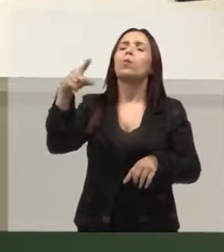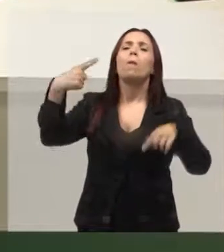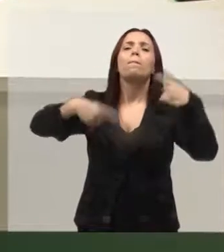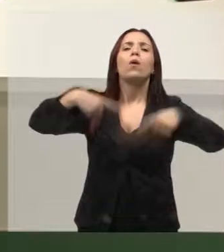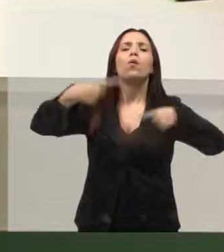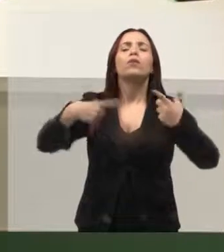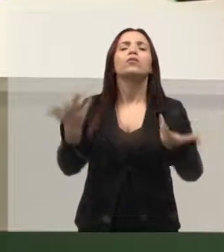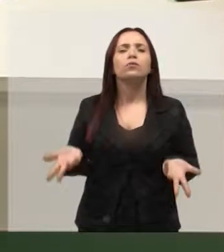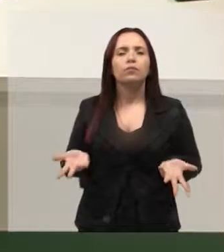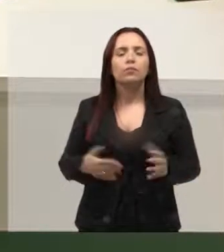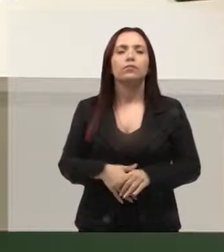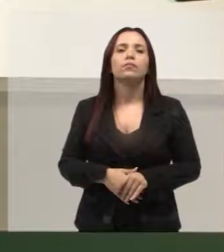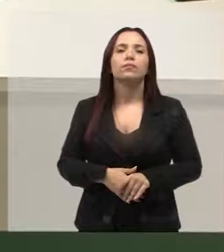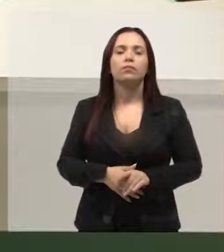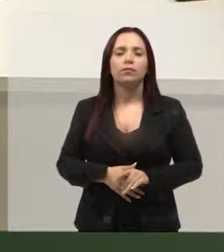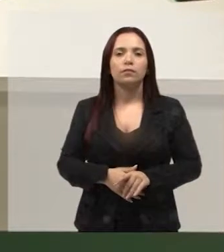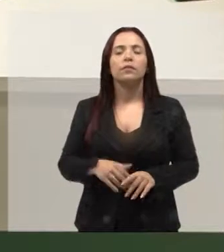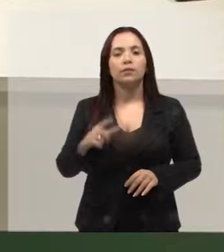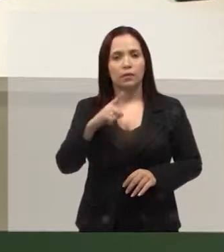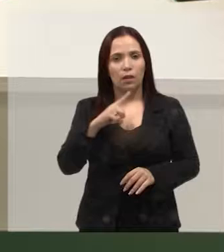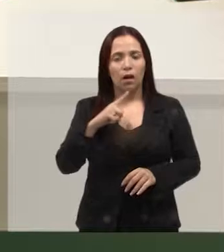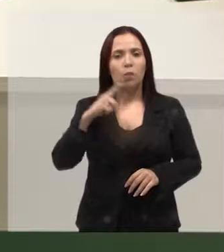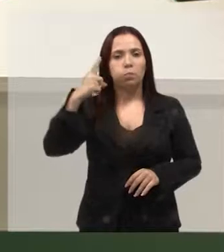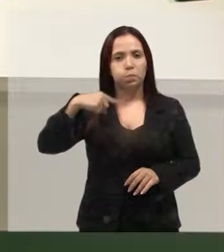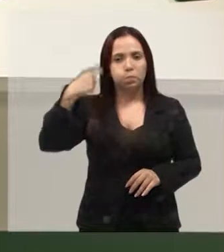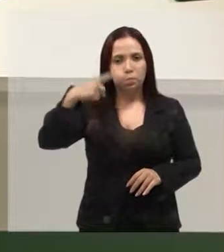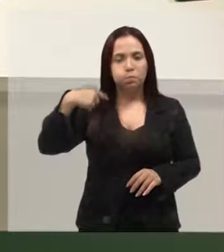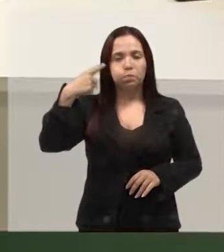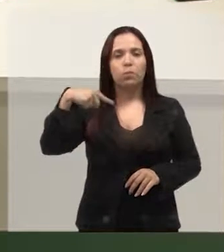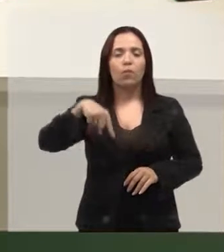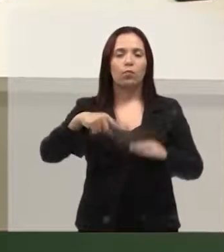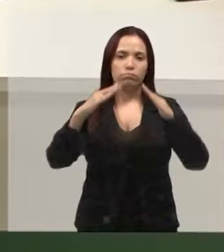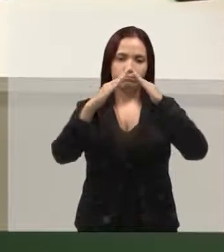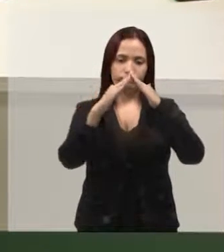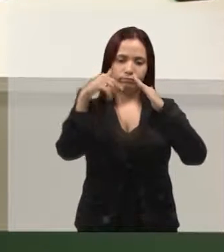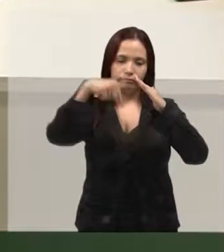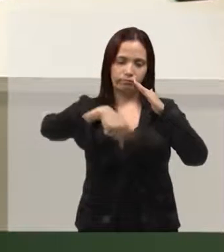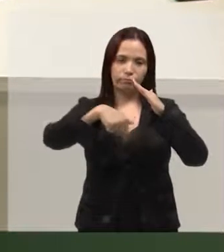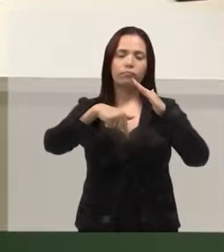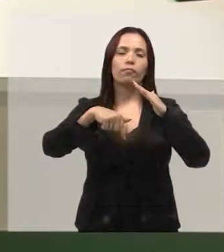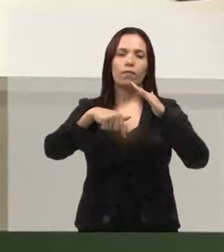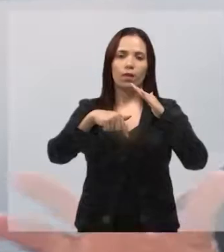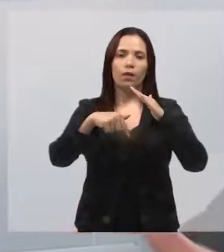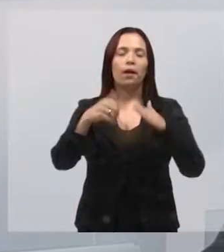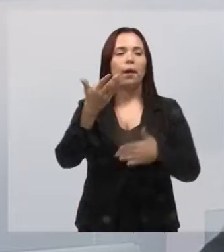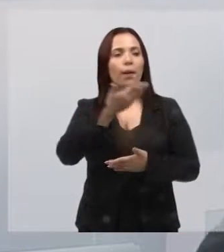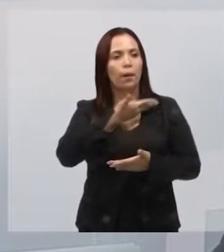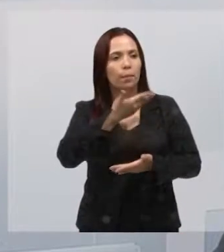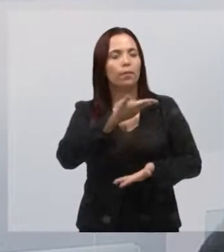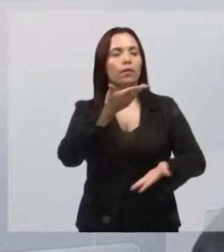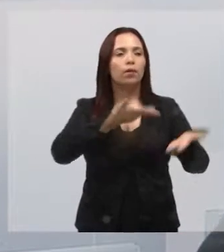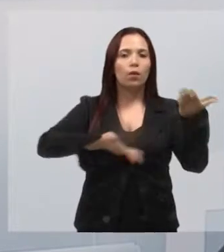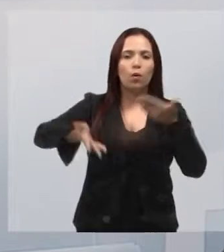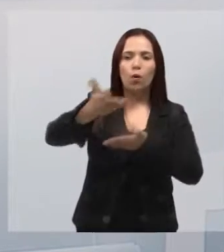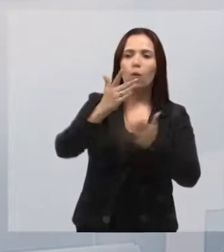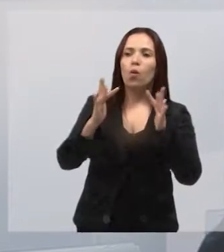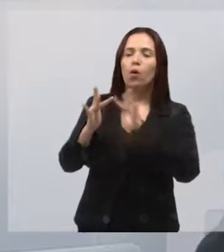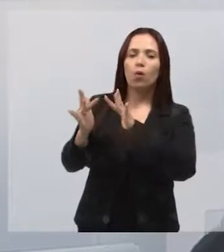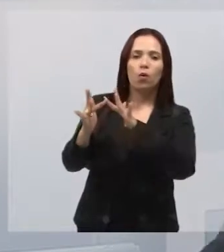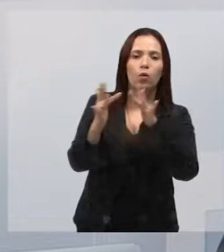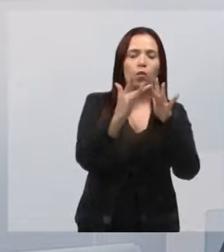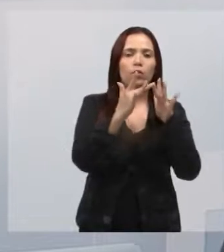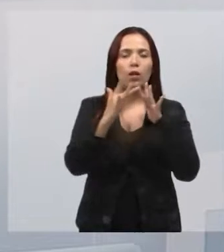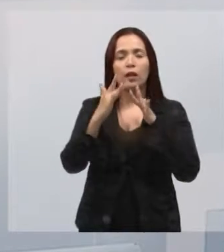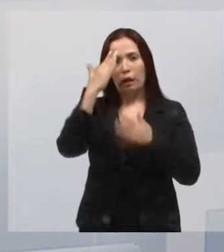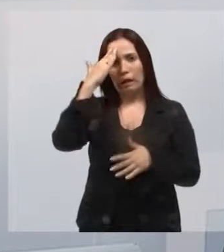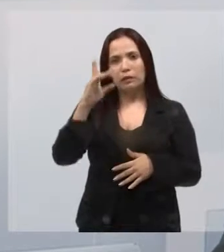dessa confusão, vereador? A gente tem um escritório de advocacia e vai mantendo amizade e o convívio do dia a dia, porque graças a